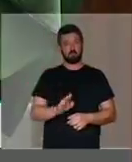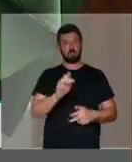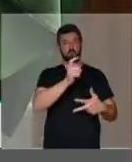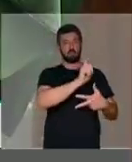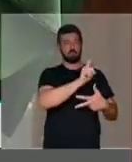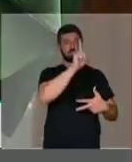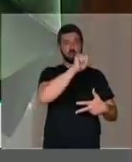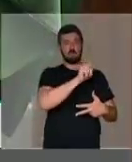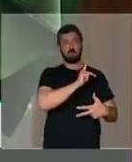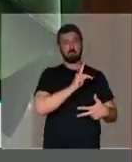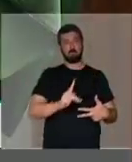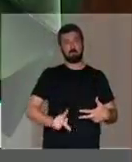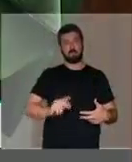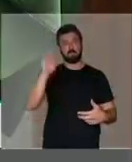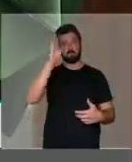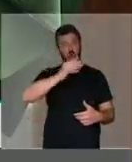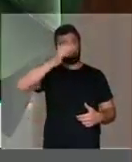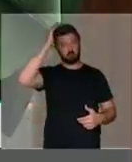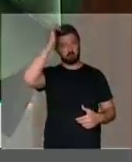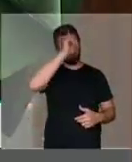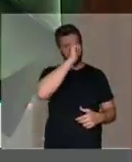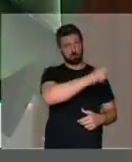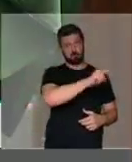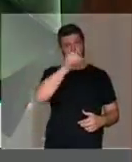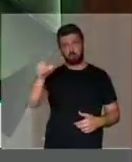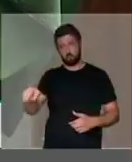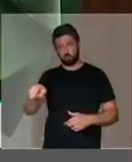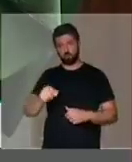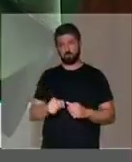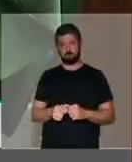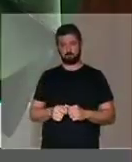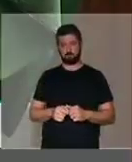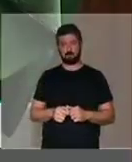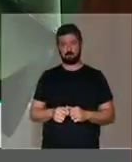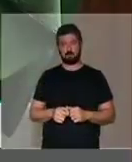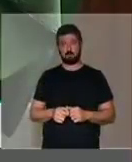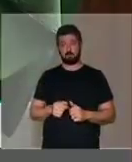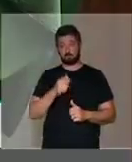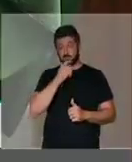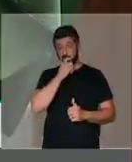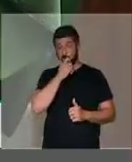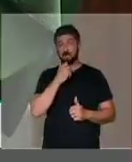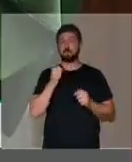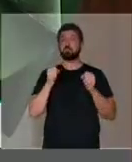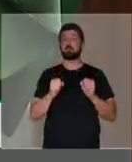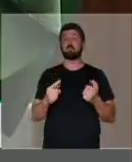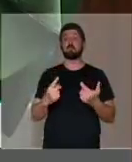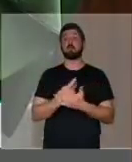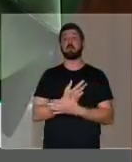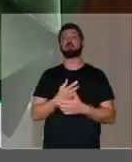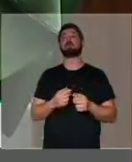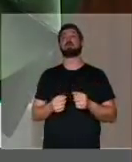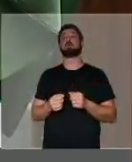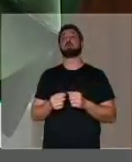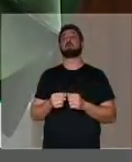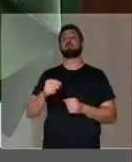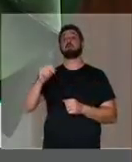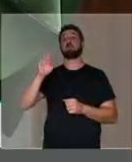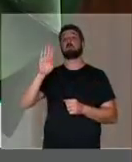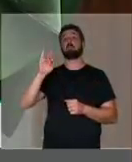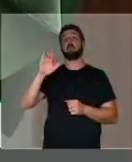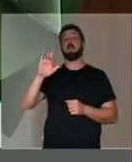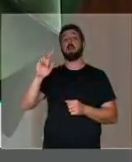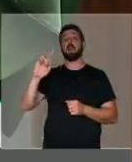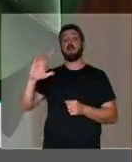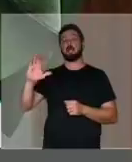Federal. Sobre o que devemos entender por grave comprometimento da ordem pública, leciona Francisco Bilac